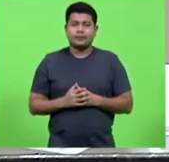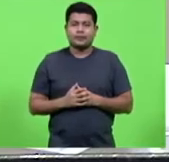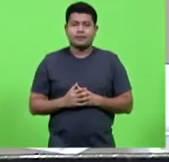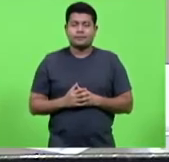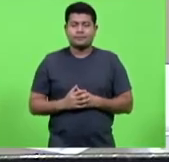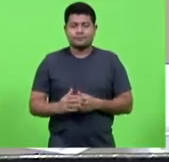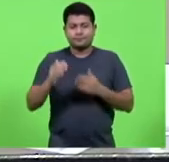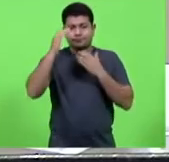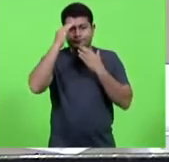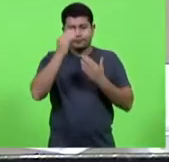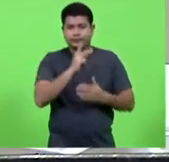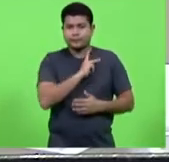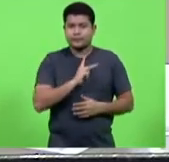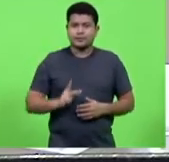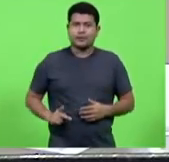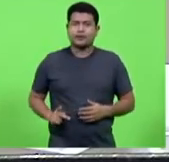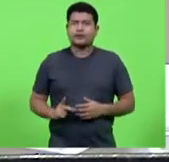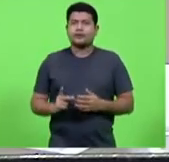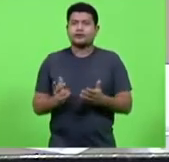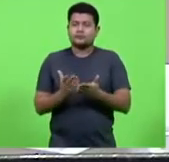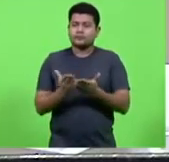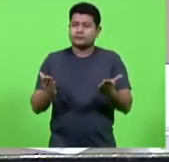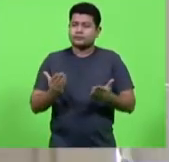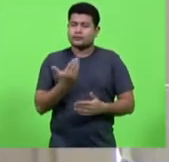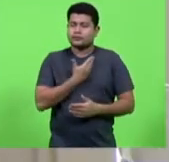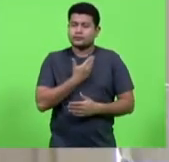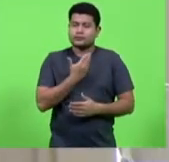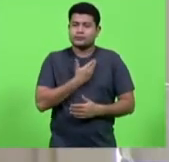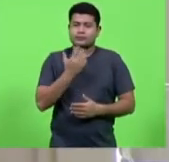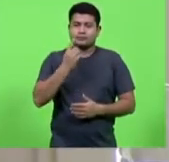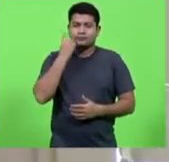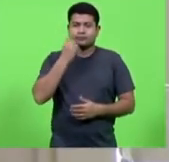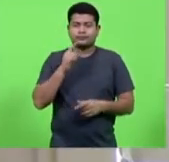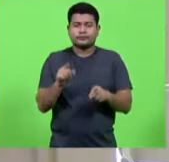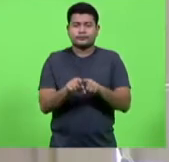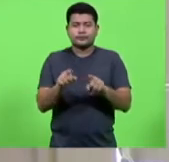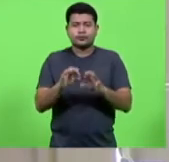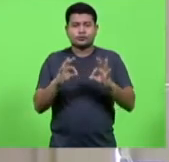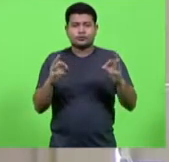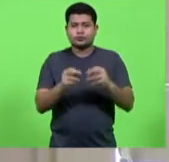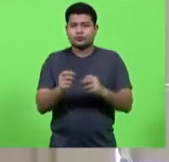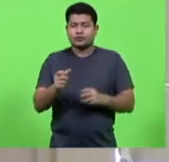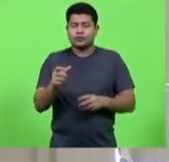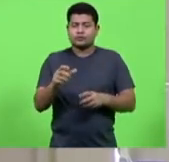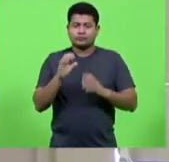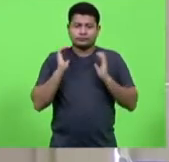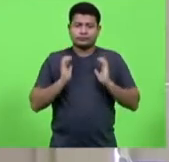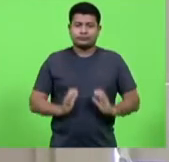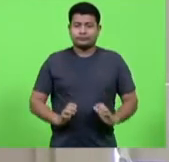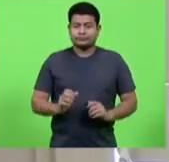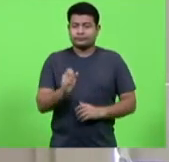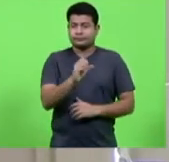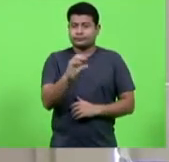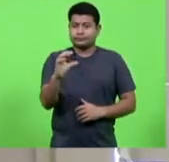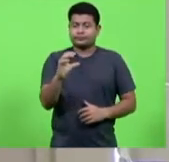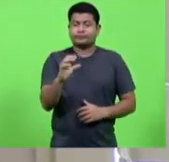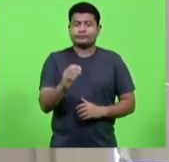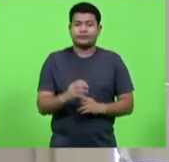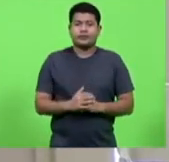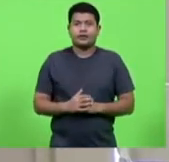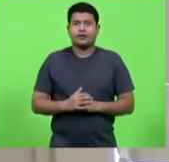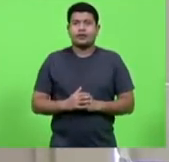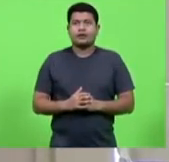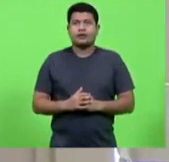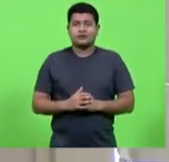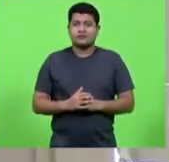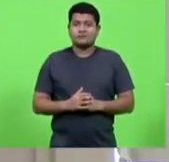Obrigado, senhor presidente, colegas deputados, cidadãos catarinenses. Senhor presidente, que